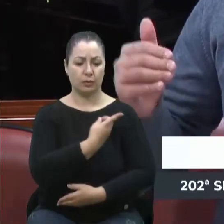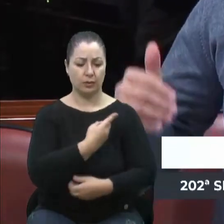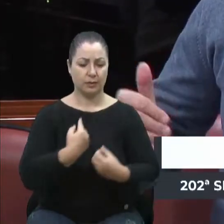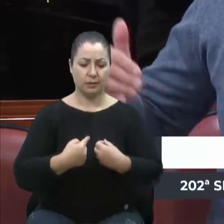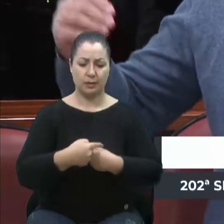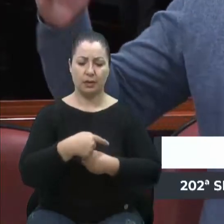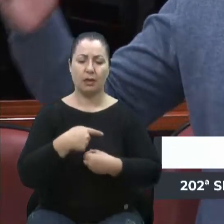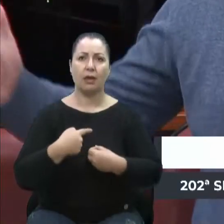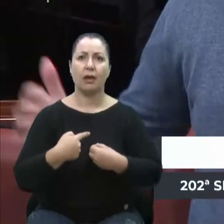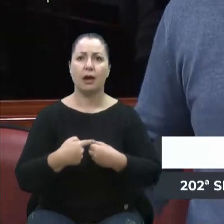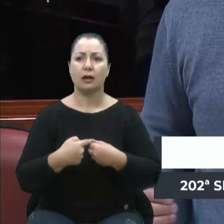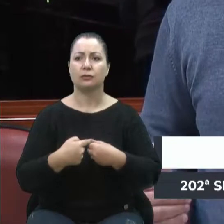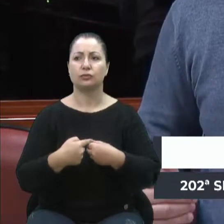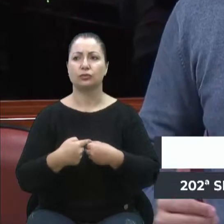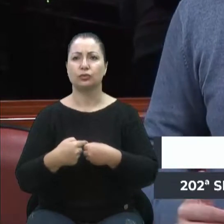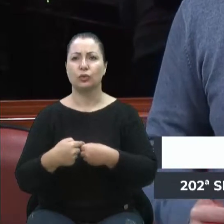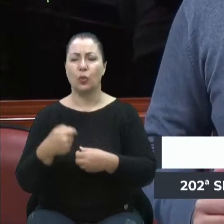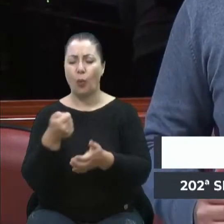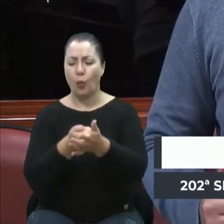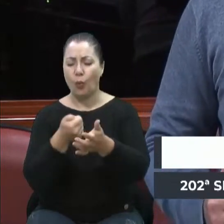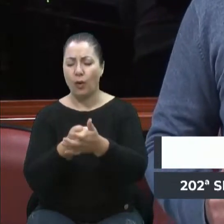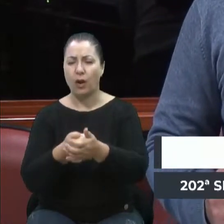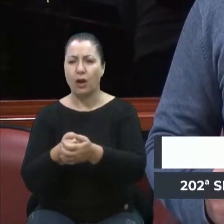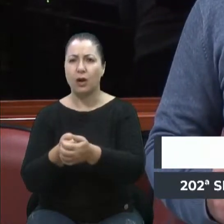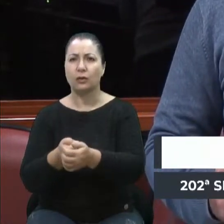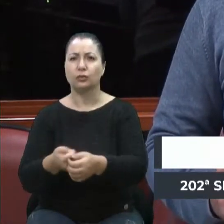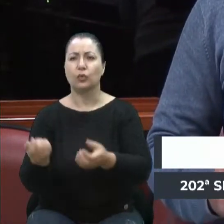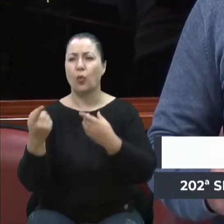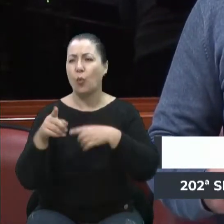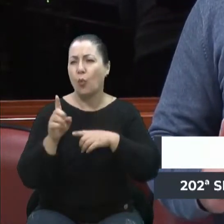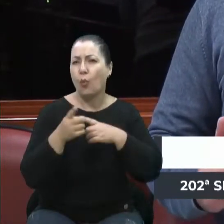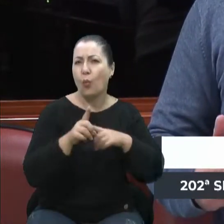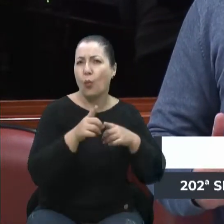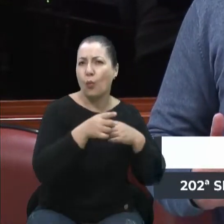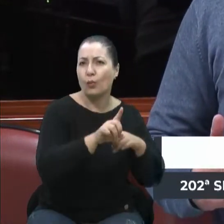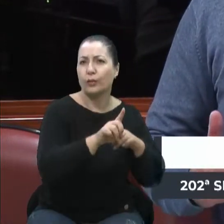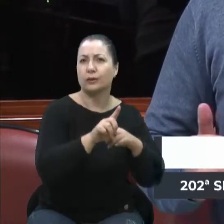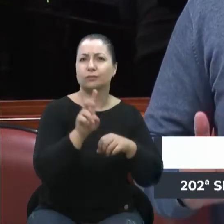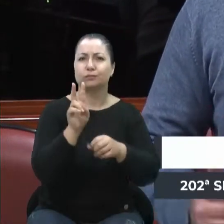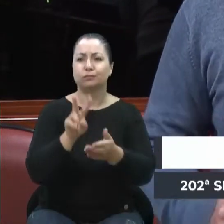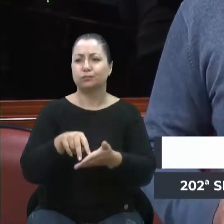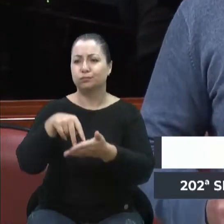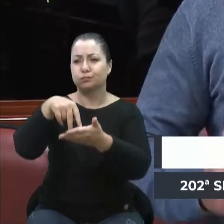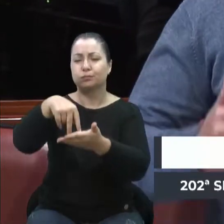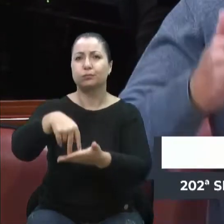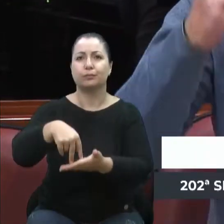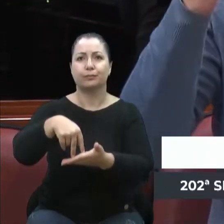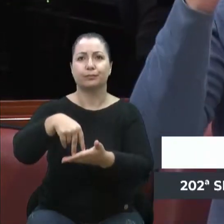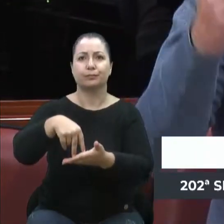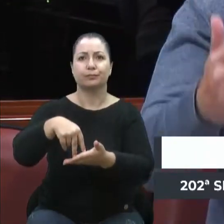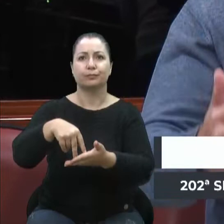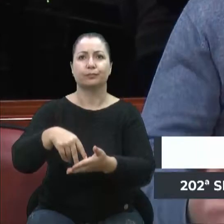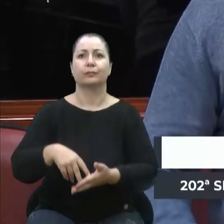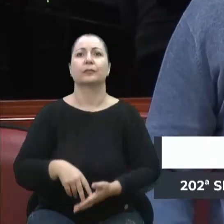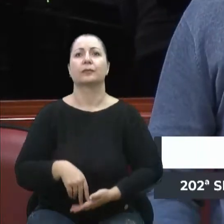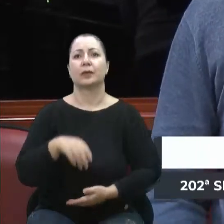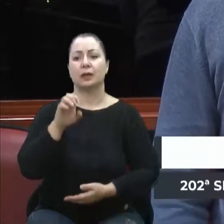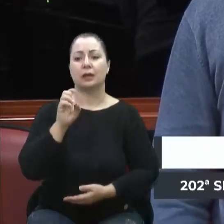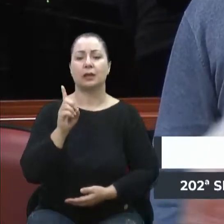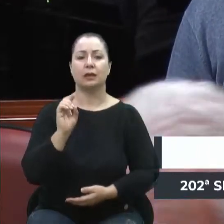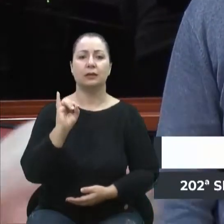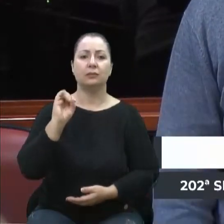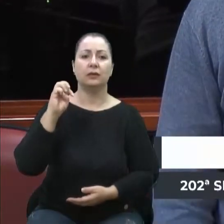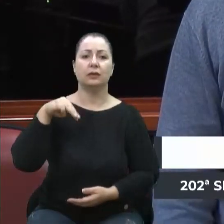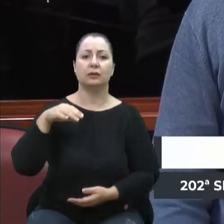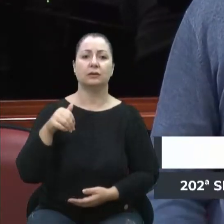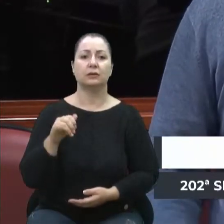do combate às endemias, e nós, há um tempo atrás, aqui na Câmara, recebemos os colegas da